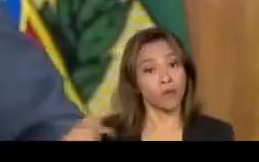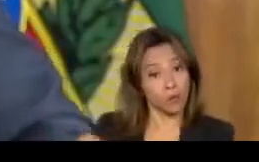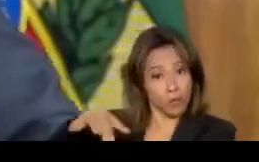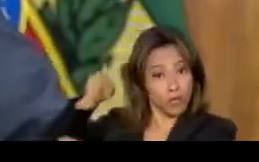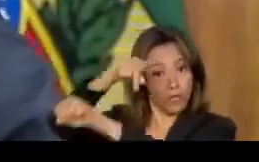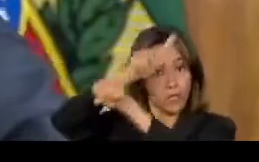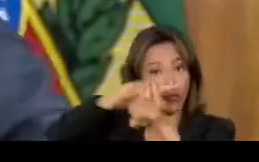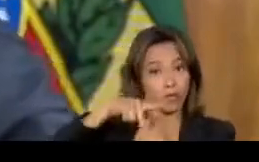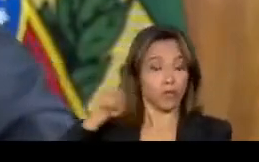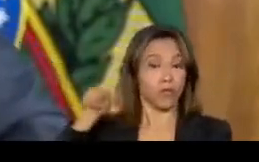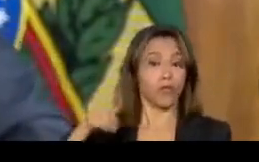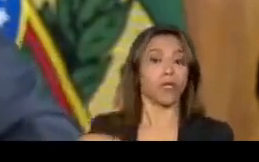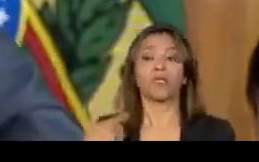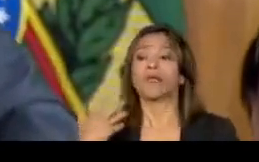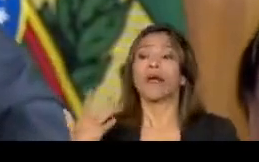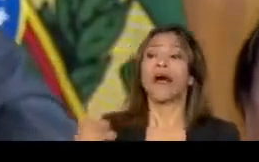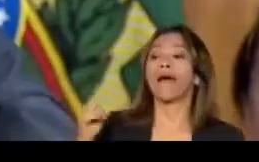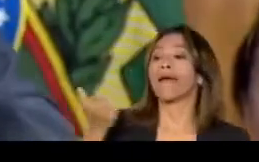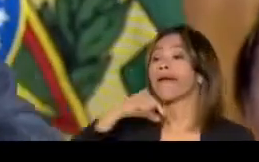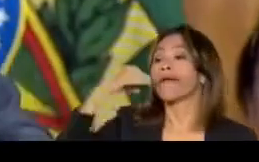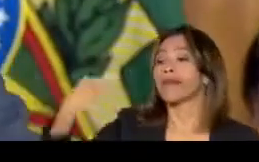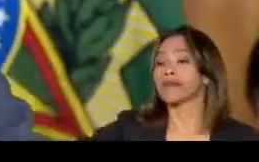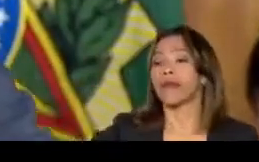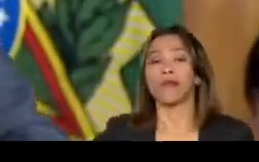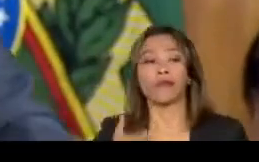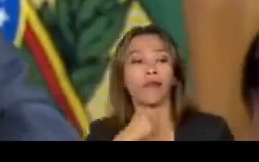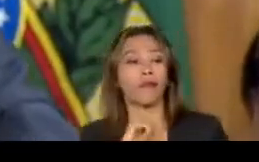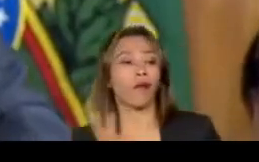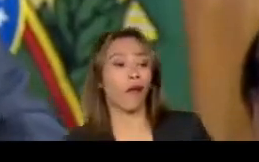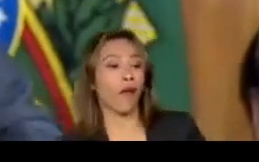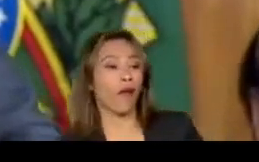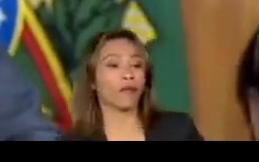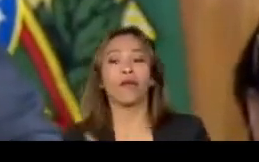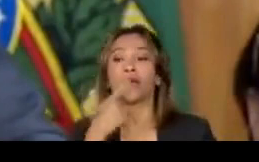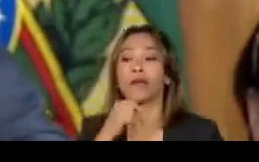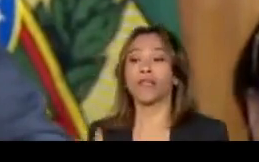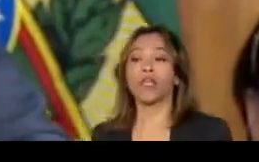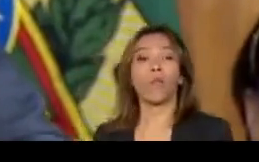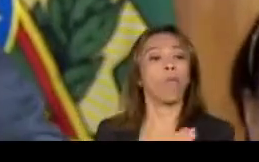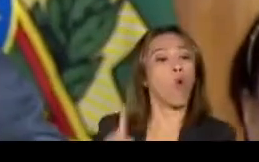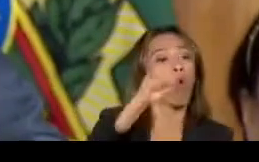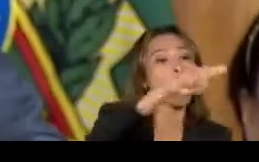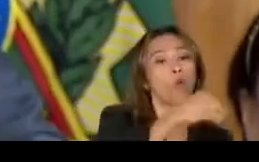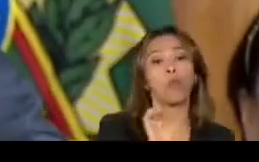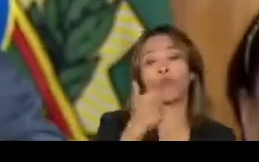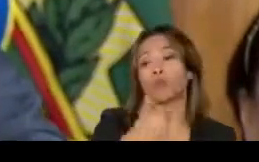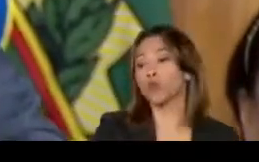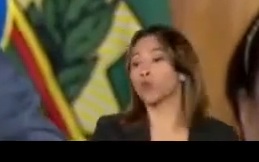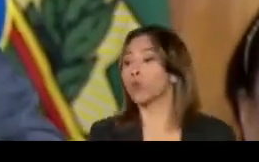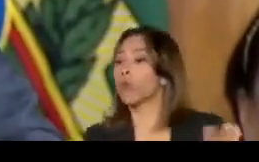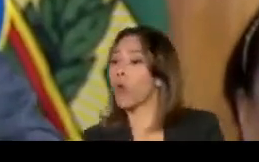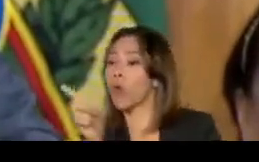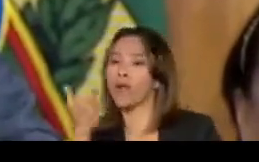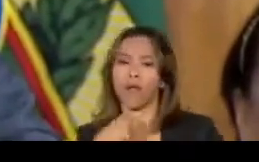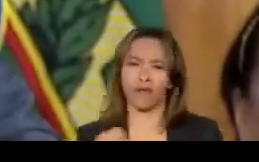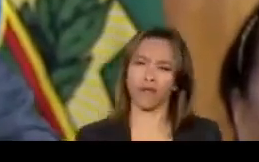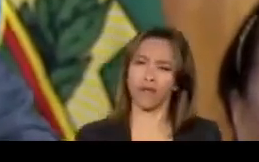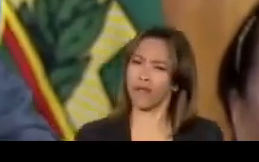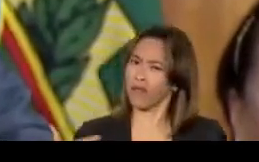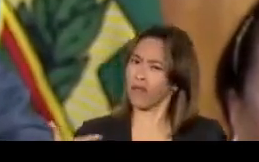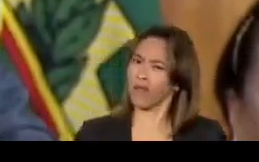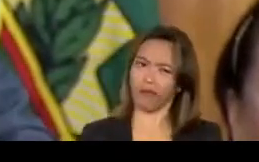Não se trata de ficar discutindo quem está certo, quem está errado, quem deu o primeiro tiro, quem deu o segundo. O problema é o seguinte aqui, não é uma